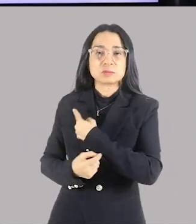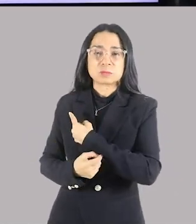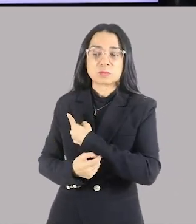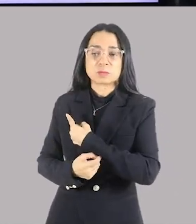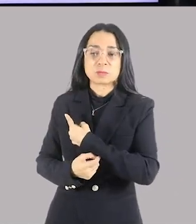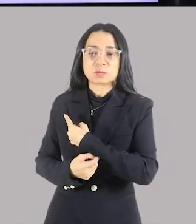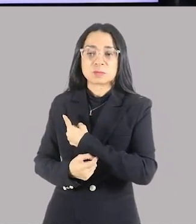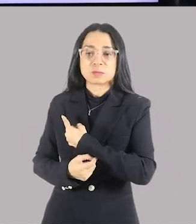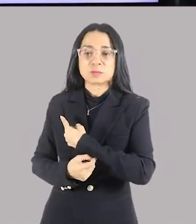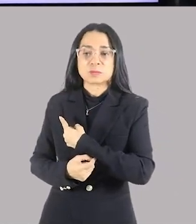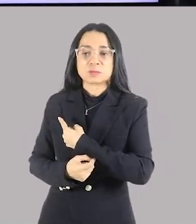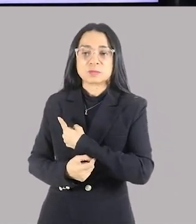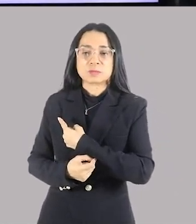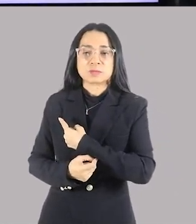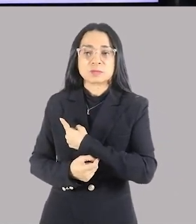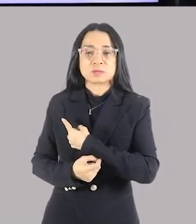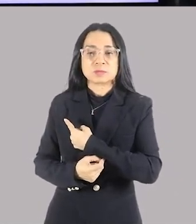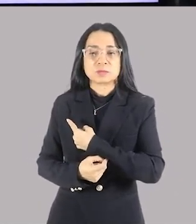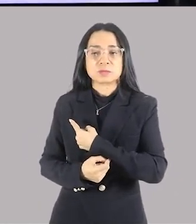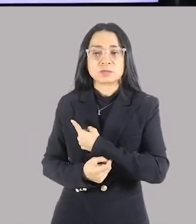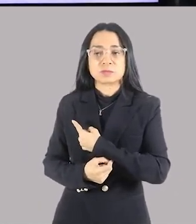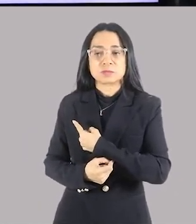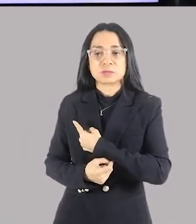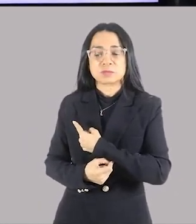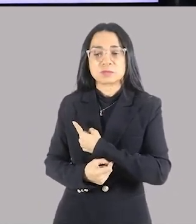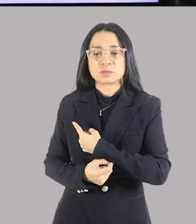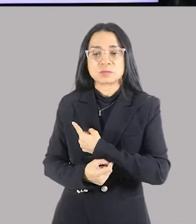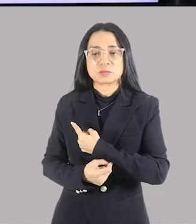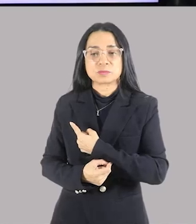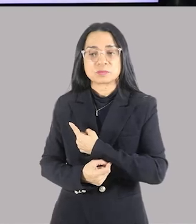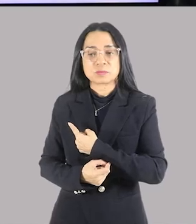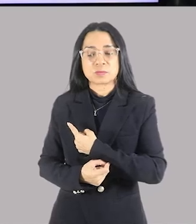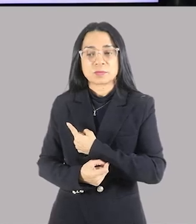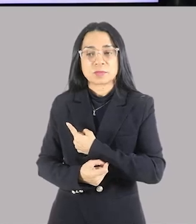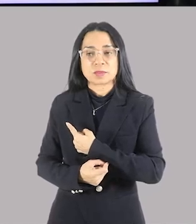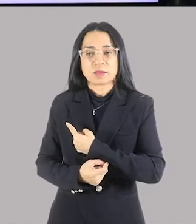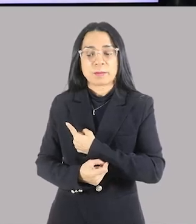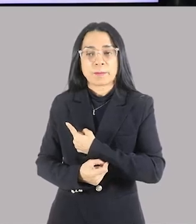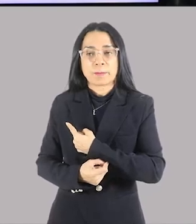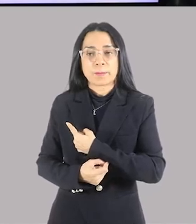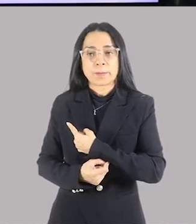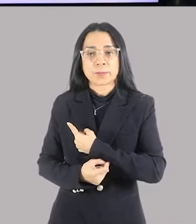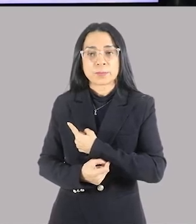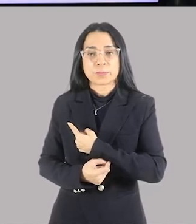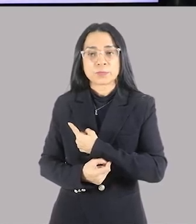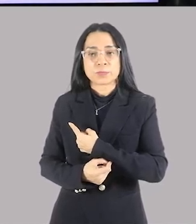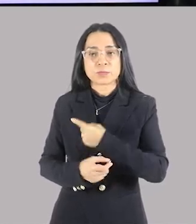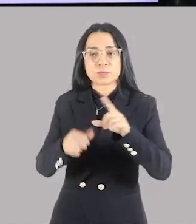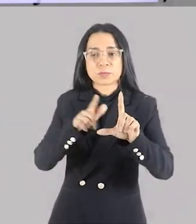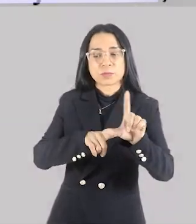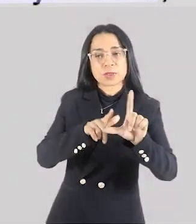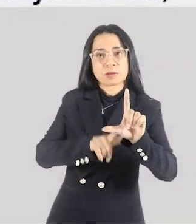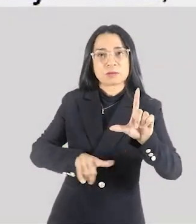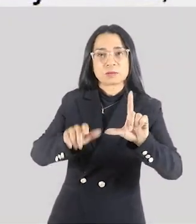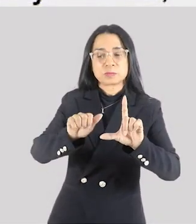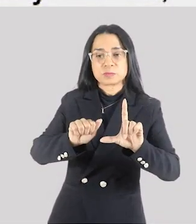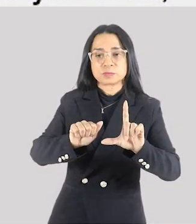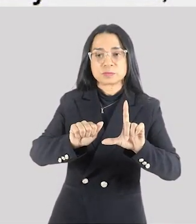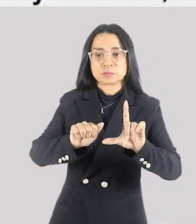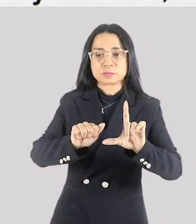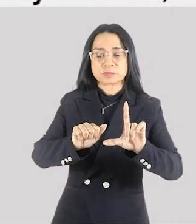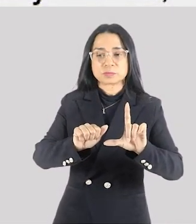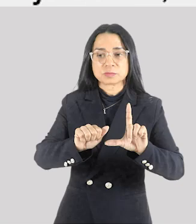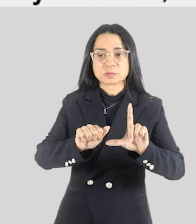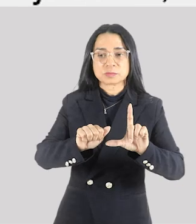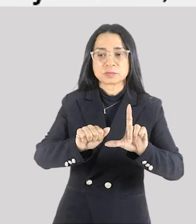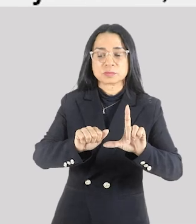que formam a administração. De acordo com esse conceito, assinale a alternativa correta. Letra A. A